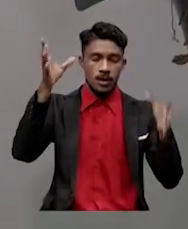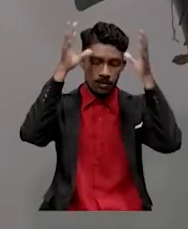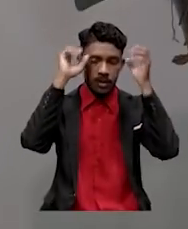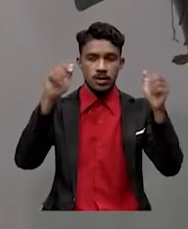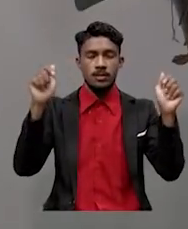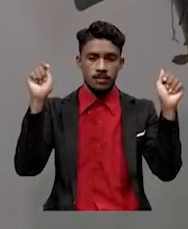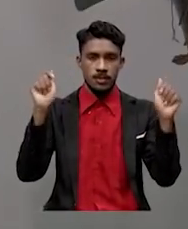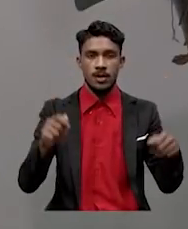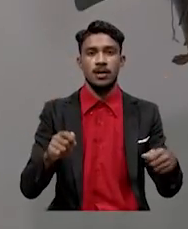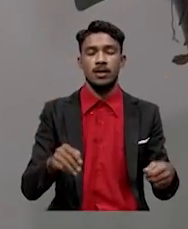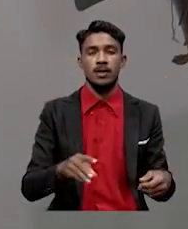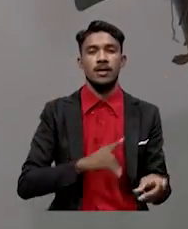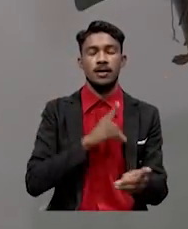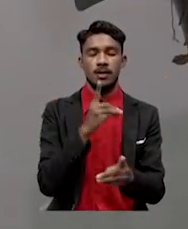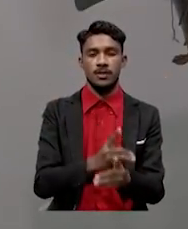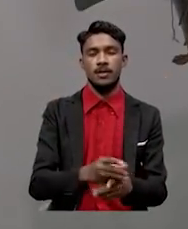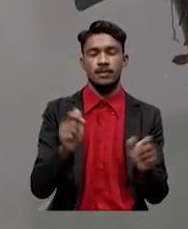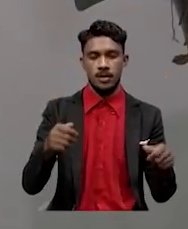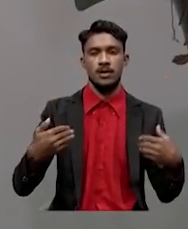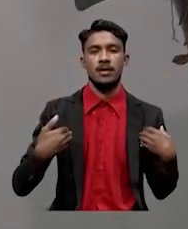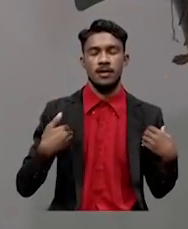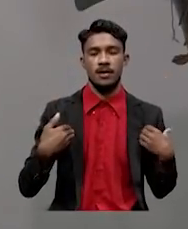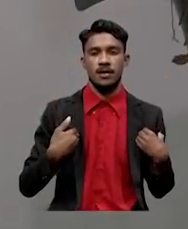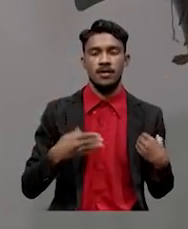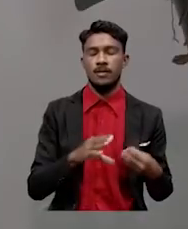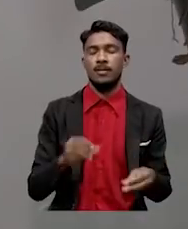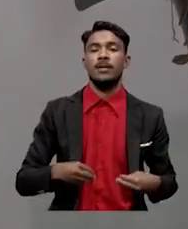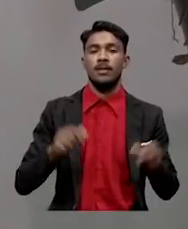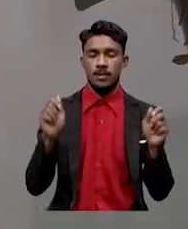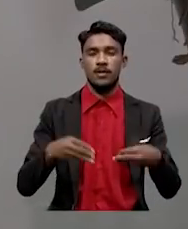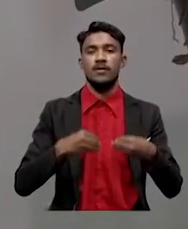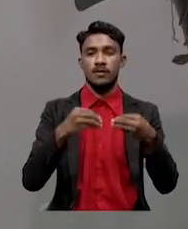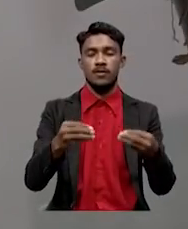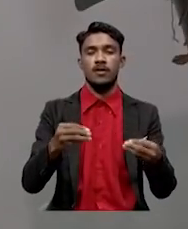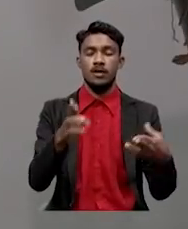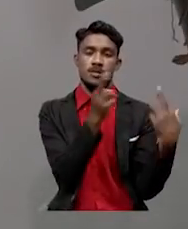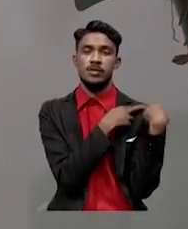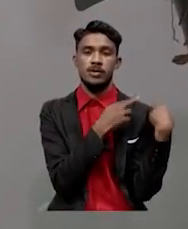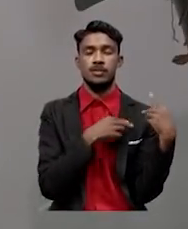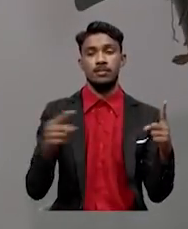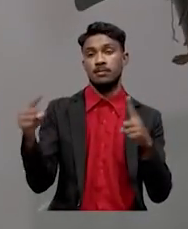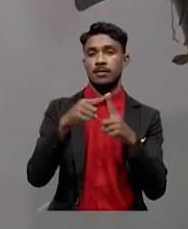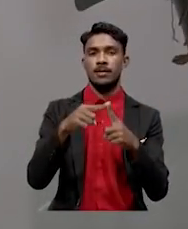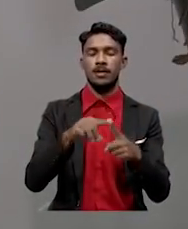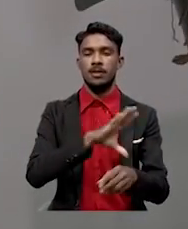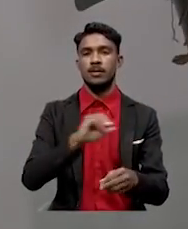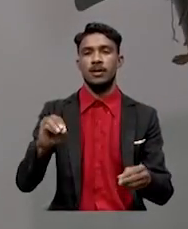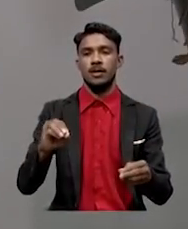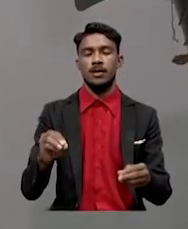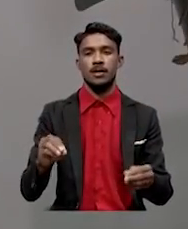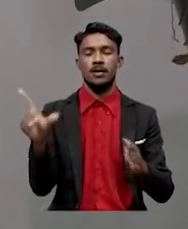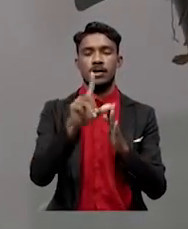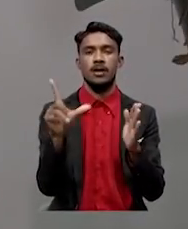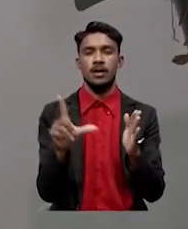digno, né? Dignidade, né? Bela, legítimo, legítimo, foi tomar posse para mal. Também povo, também trâmites constitucionais, também